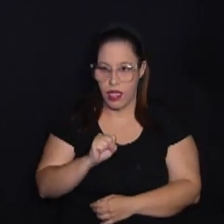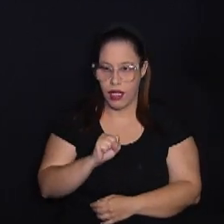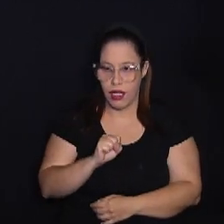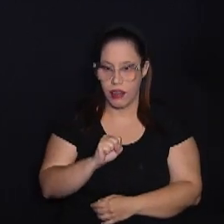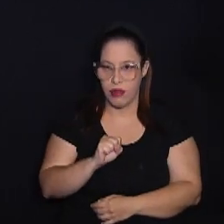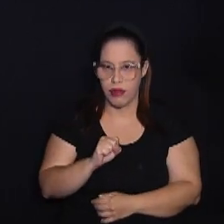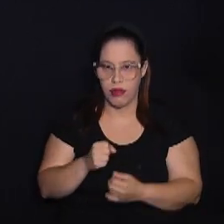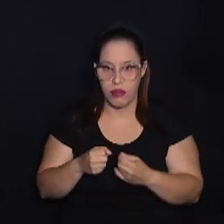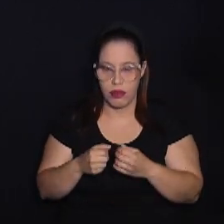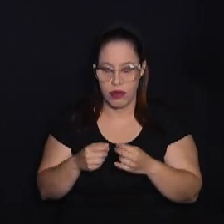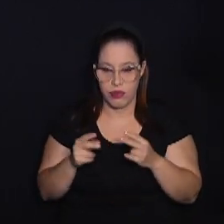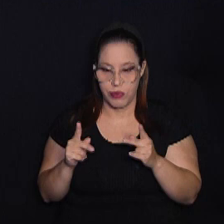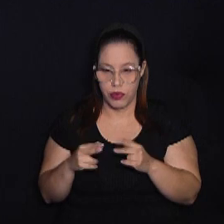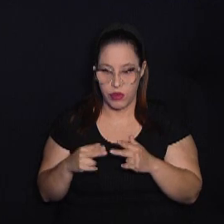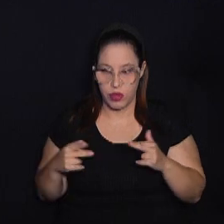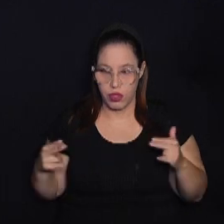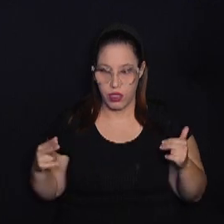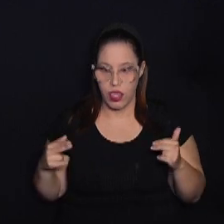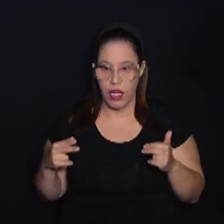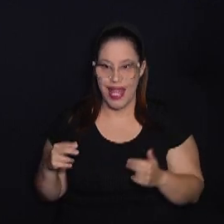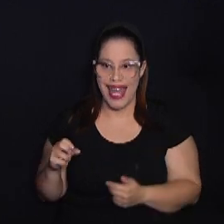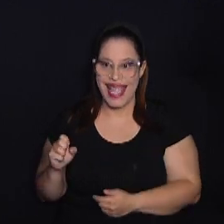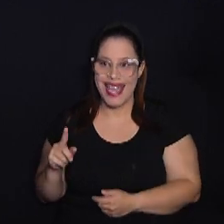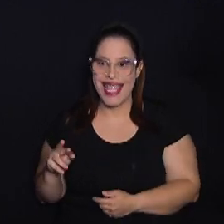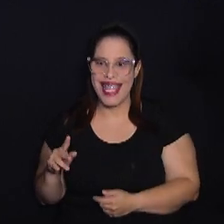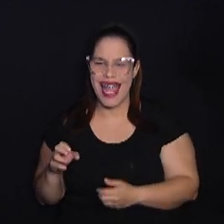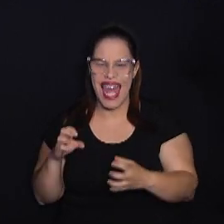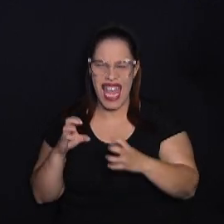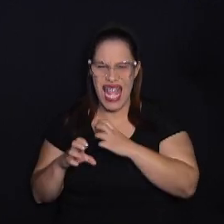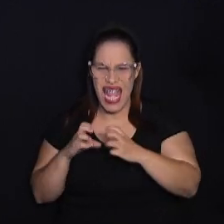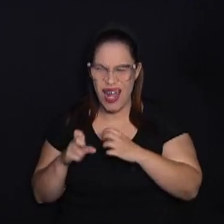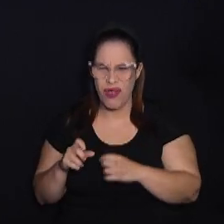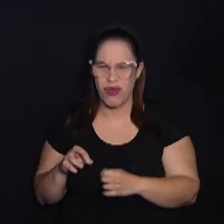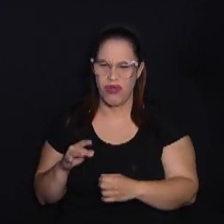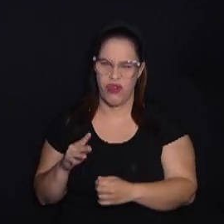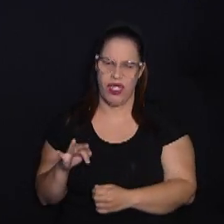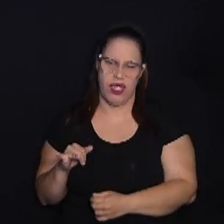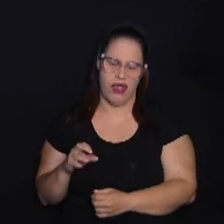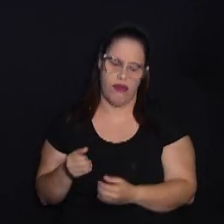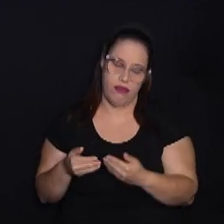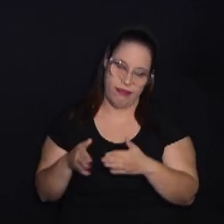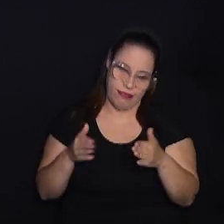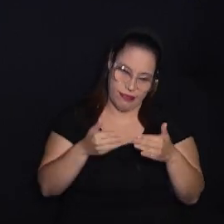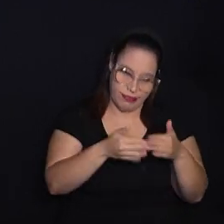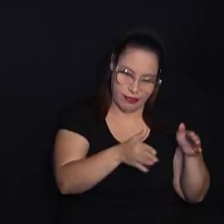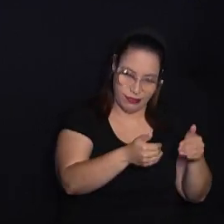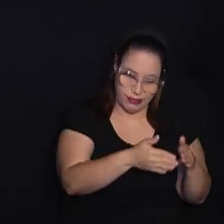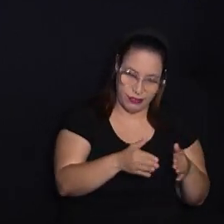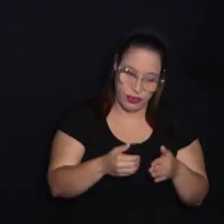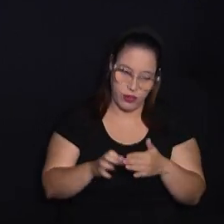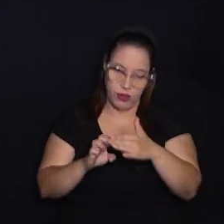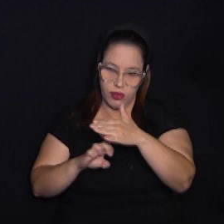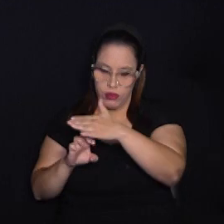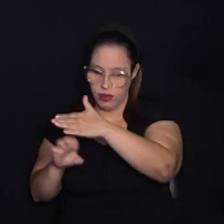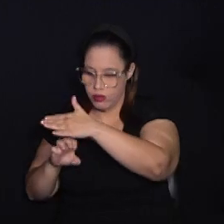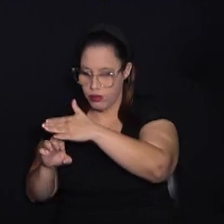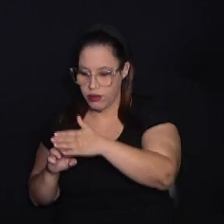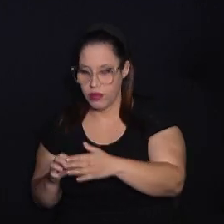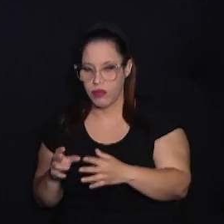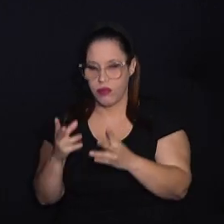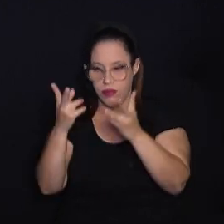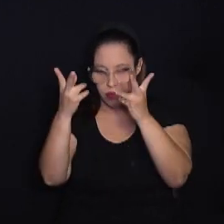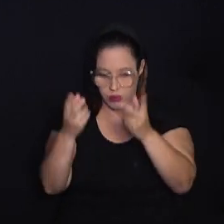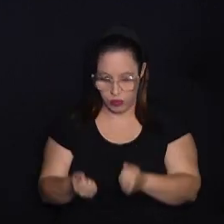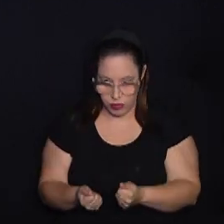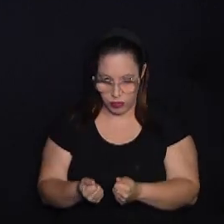municípios, bem naquela época da guerra fiscal. Além de abrir outras empresas do grupo, recebendo